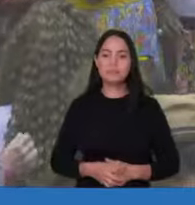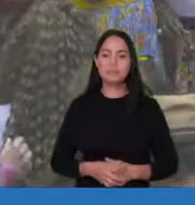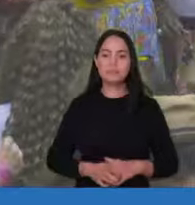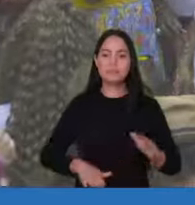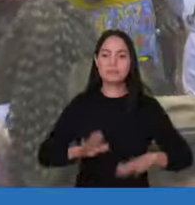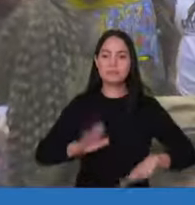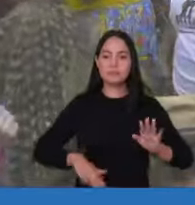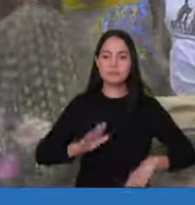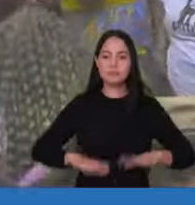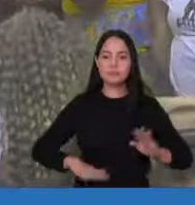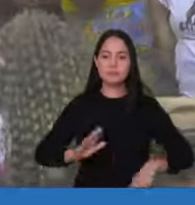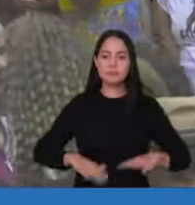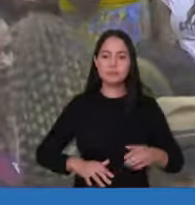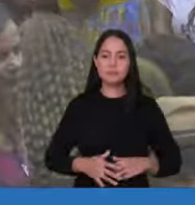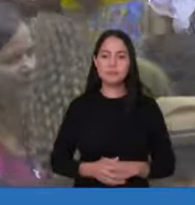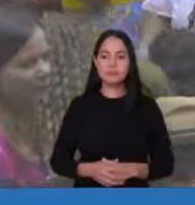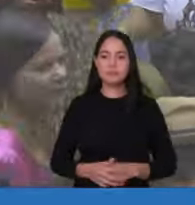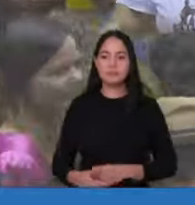Muito obrigada.